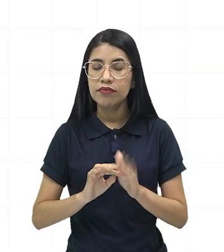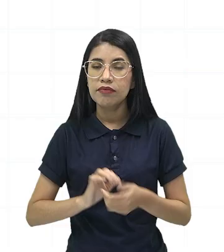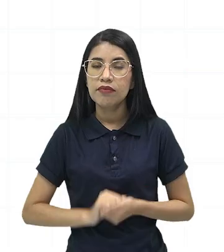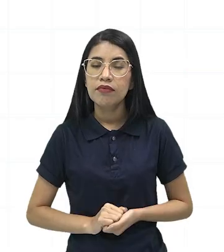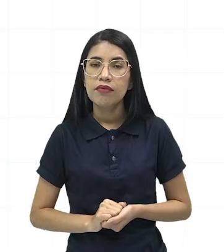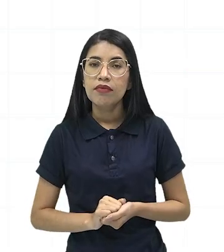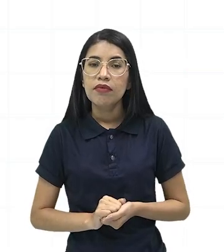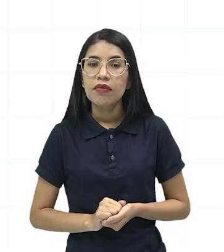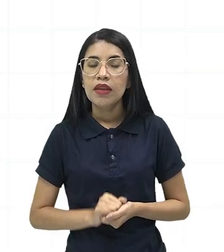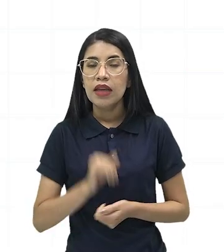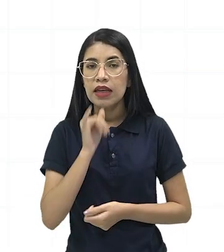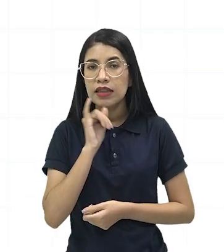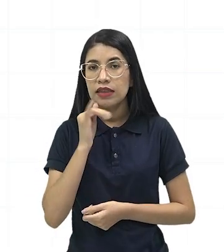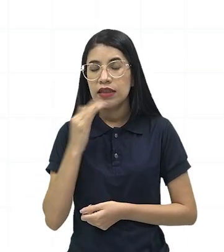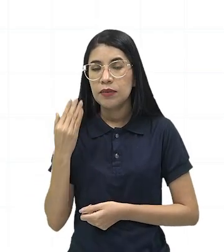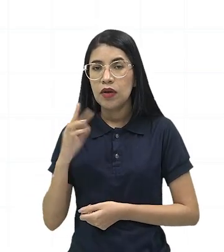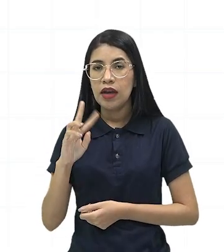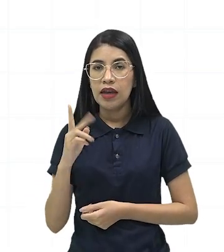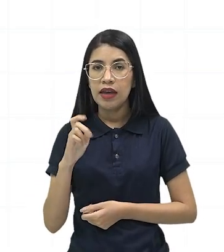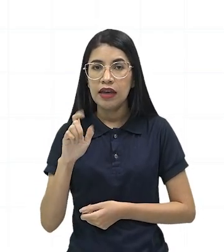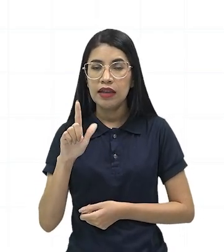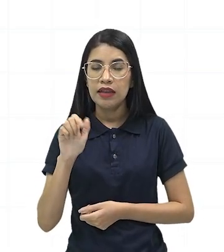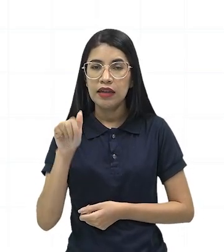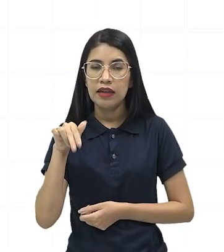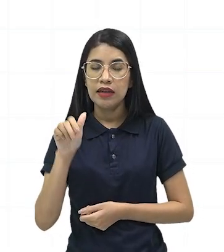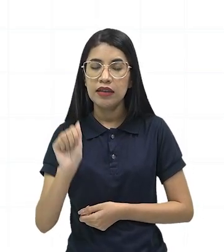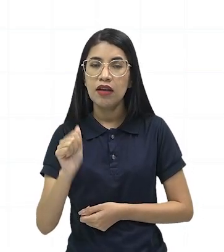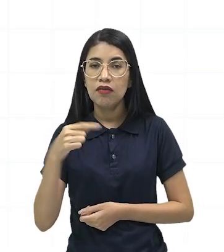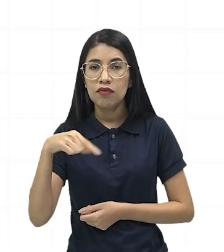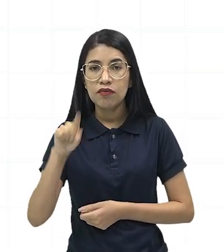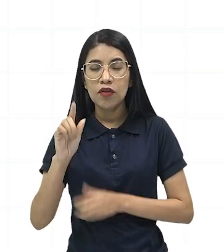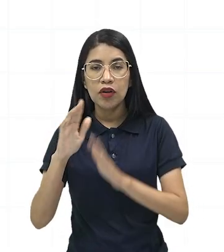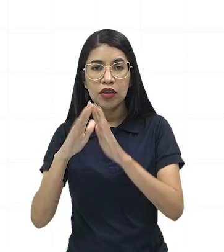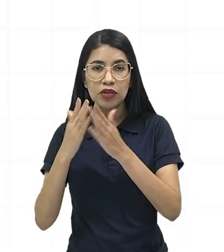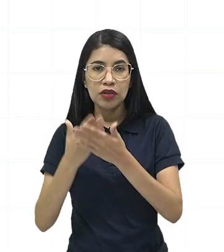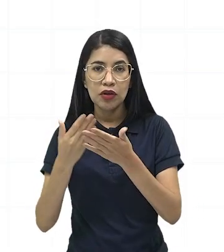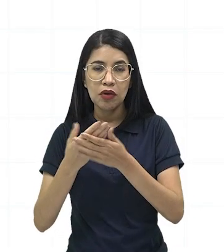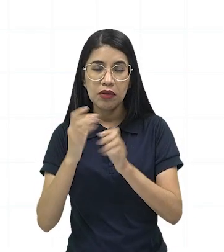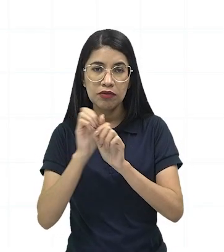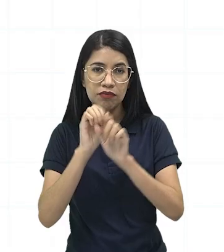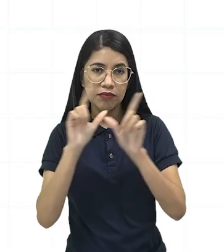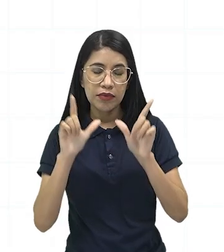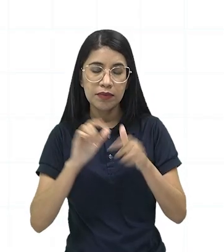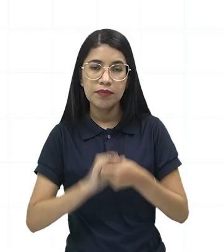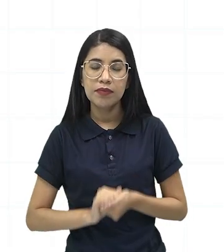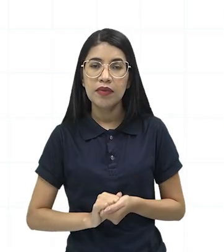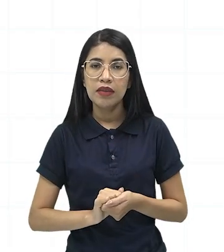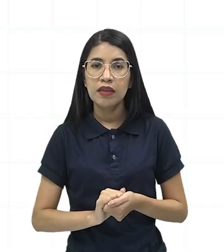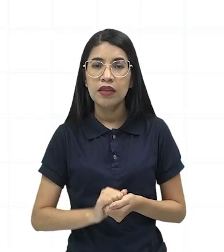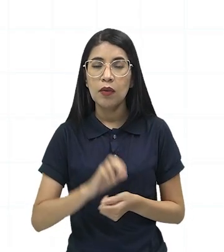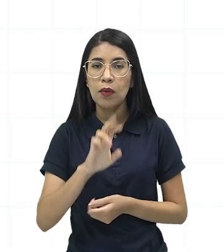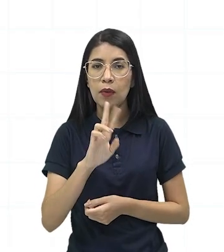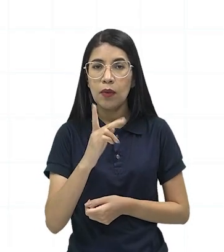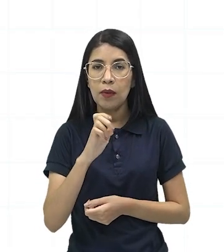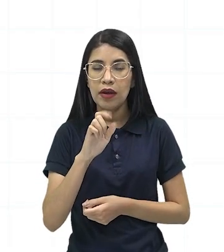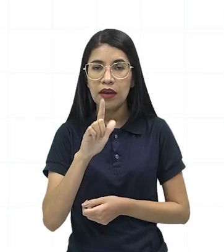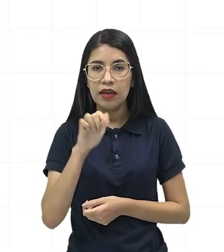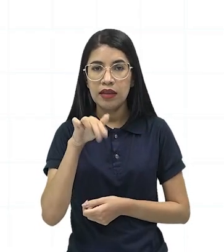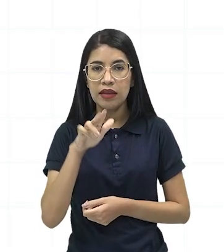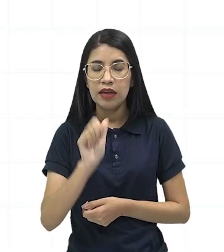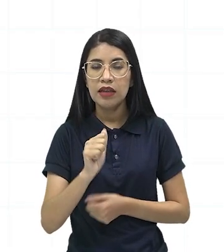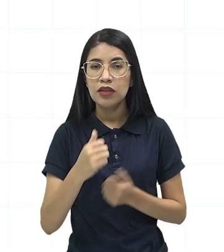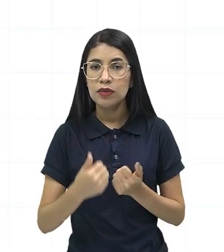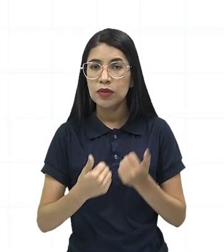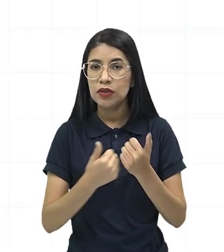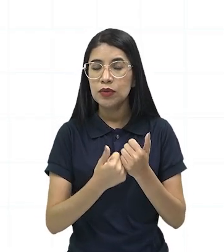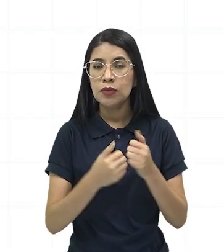Ó, Helena foi à escola pela manhã. Então, Helena é o pronome ela, né? Se a gente for substituir o